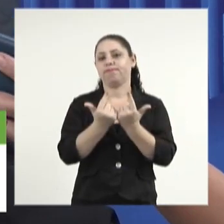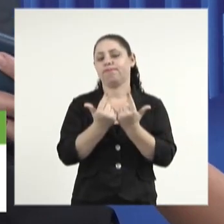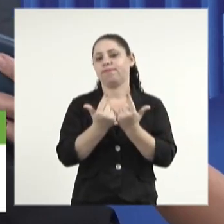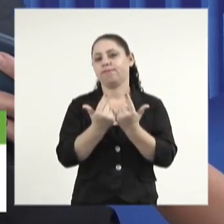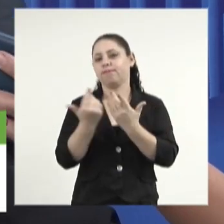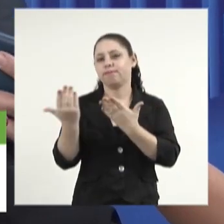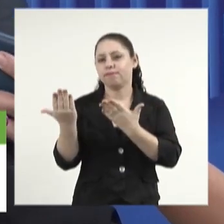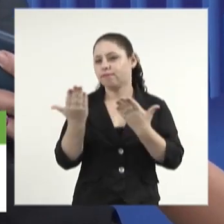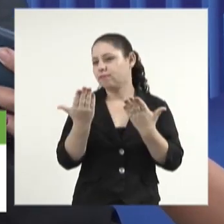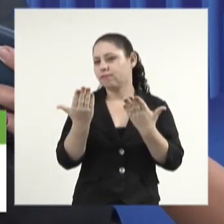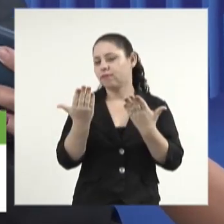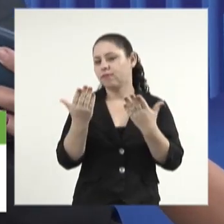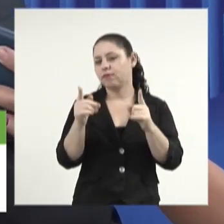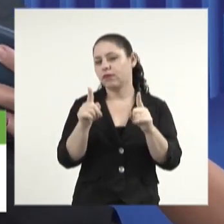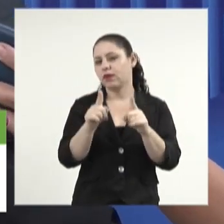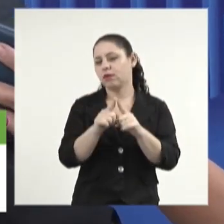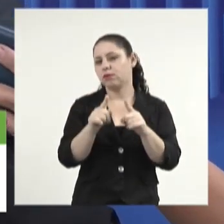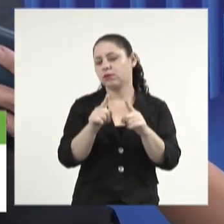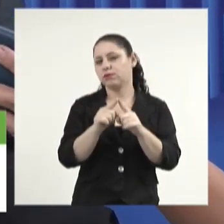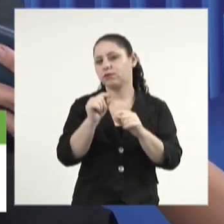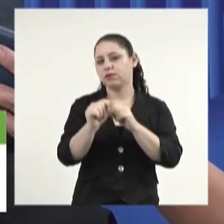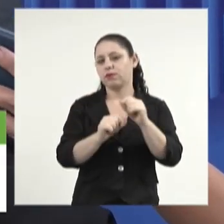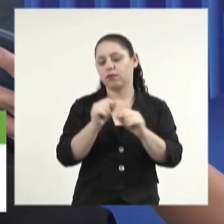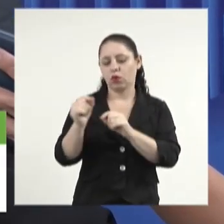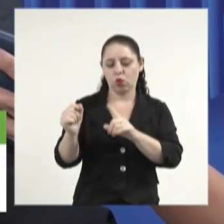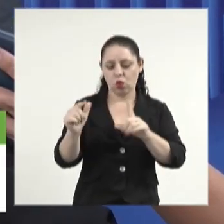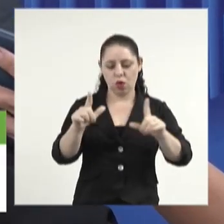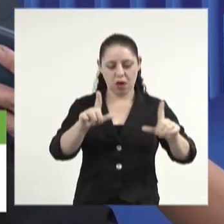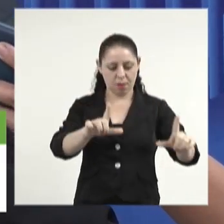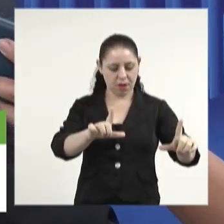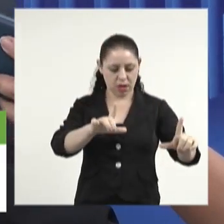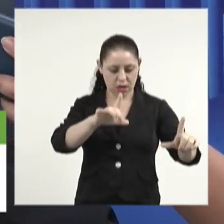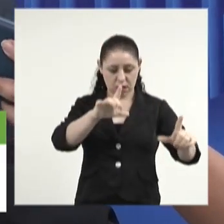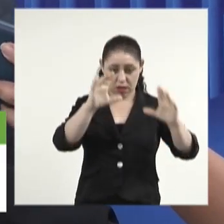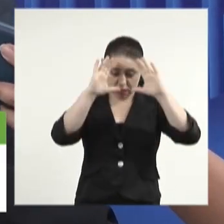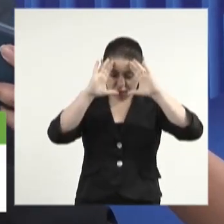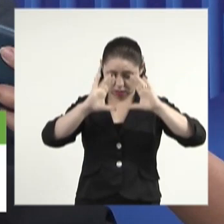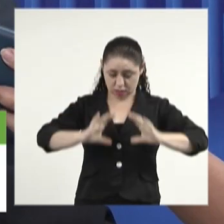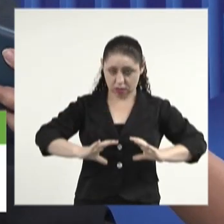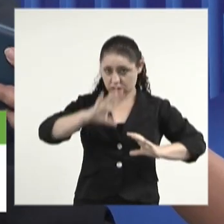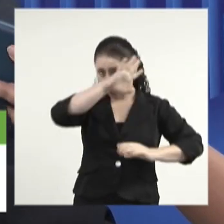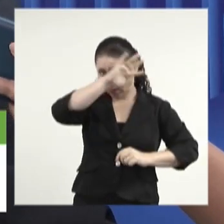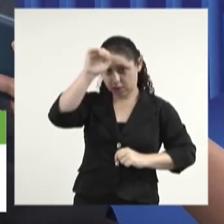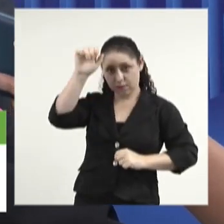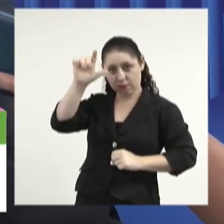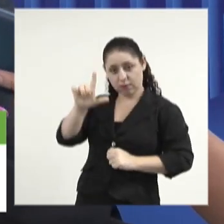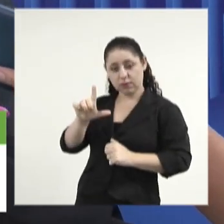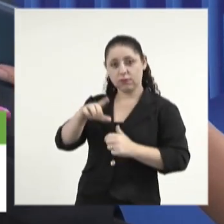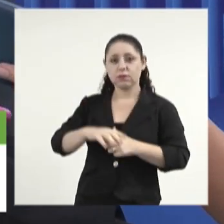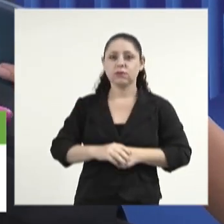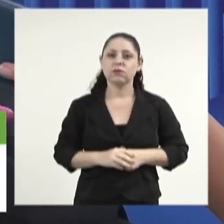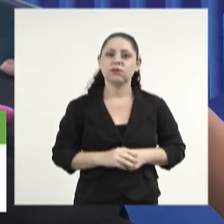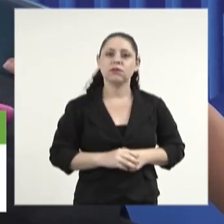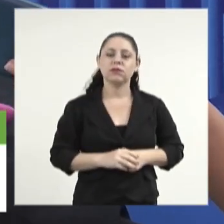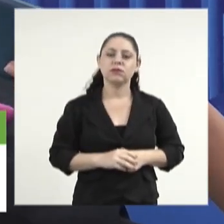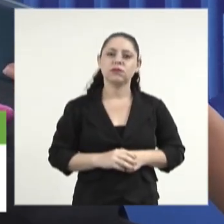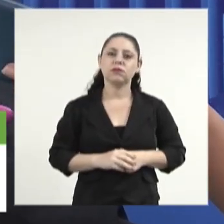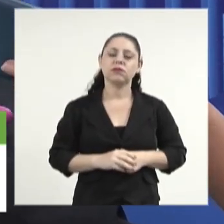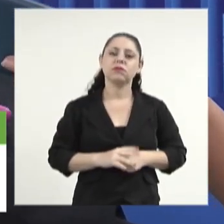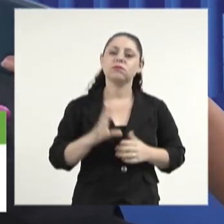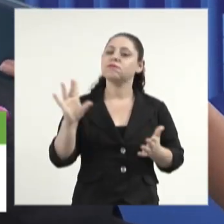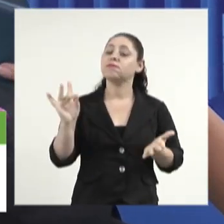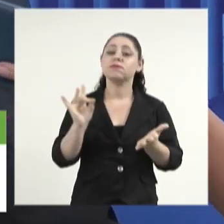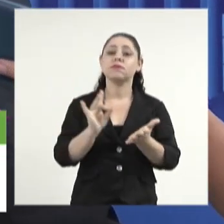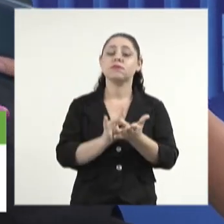receber também o título de cidadão do Mato Grosso do Sul. É uma